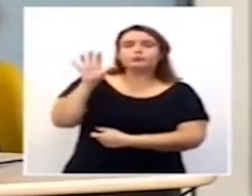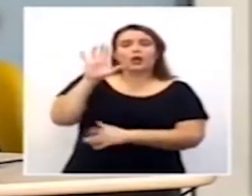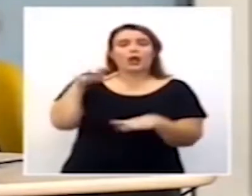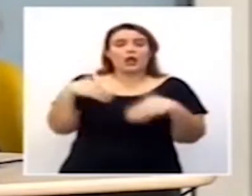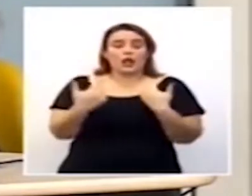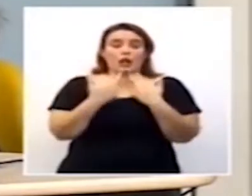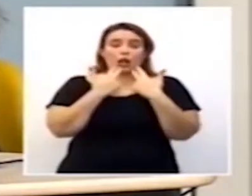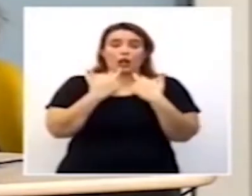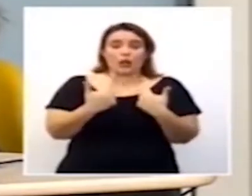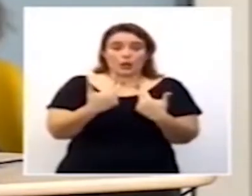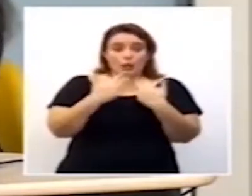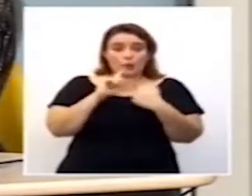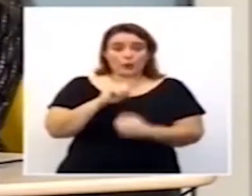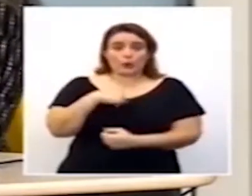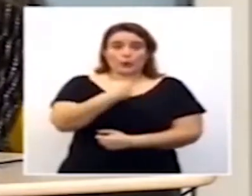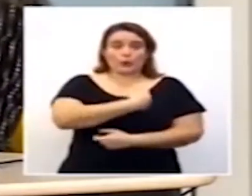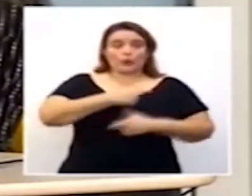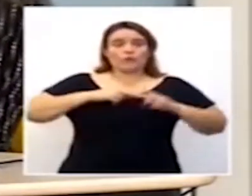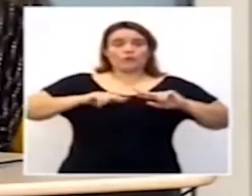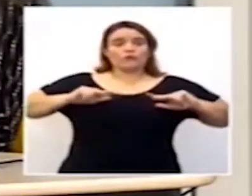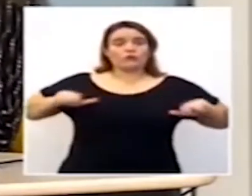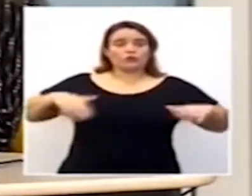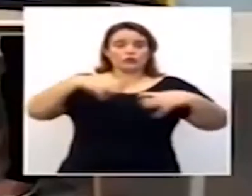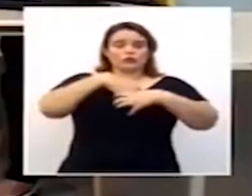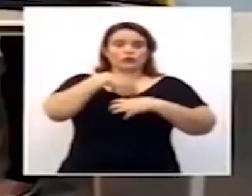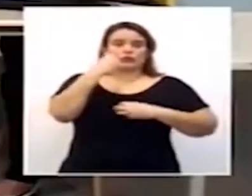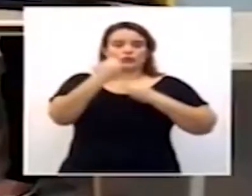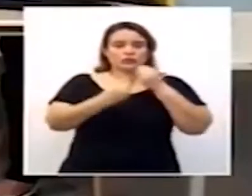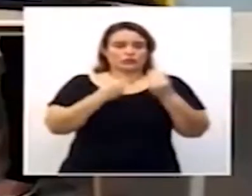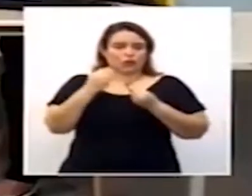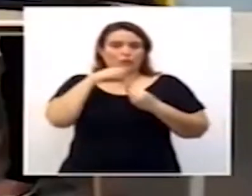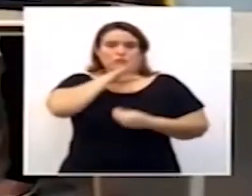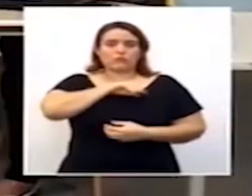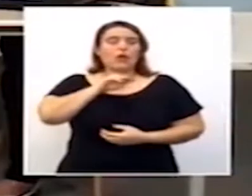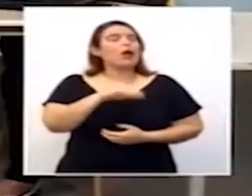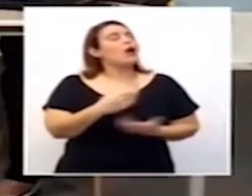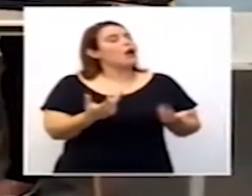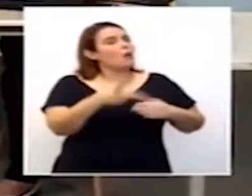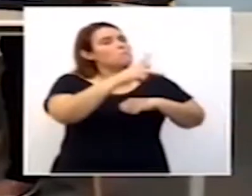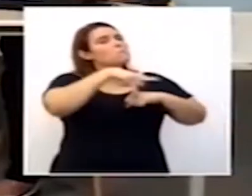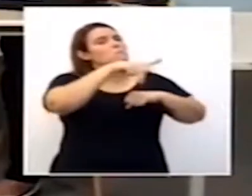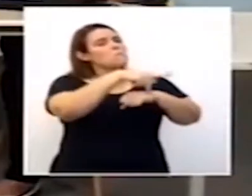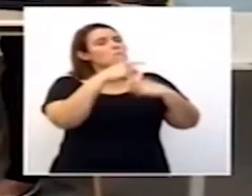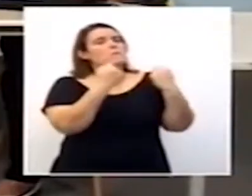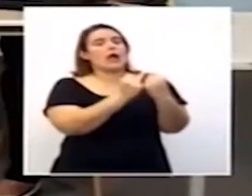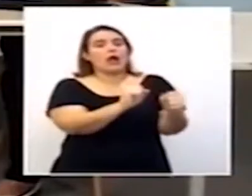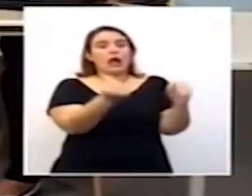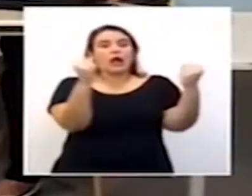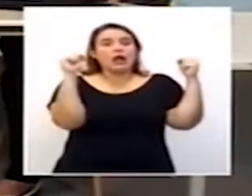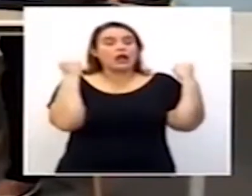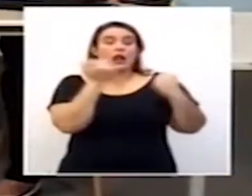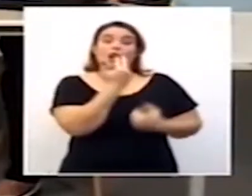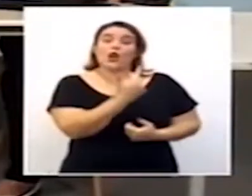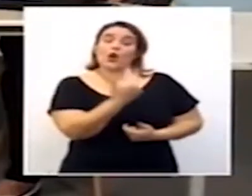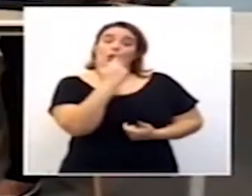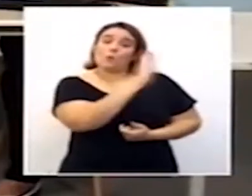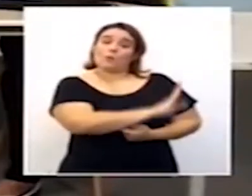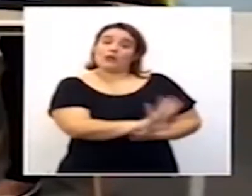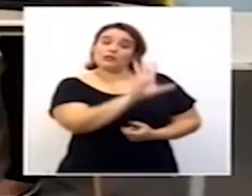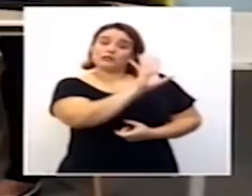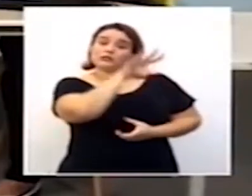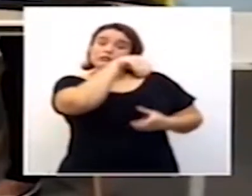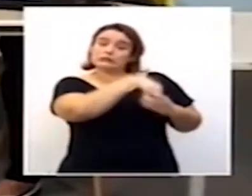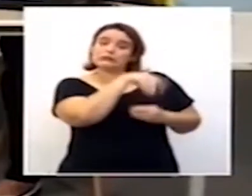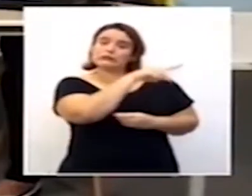nossa língua ele é muito diversificada o modo de falar mas é enorme e agora juntamente com a língua dentro dentro no Brasil